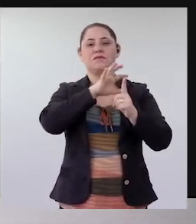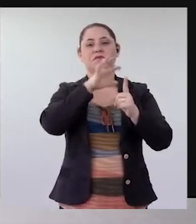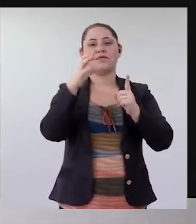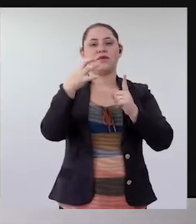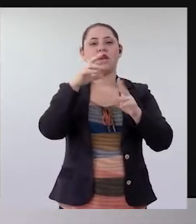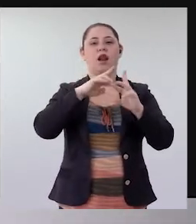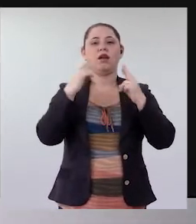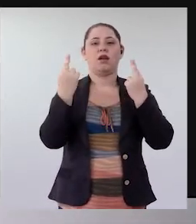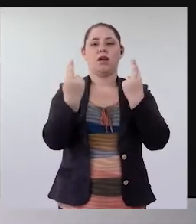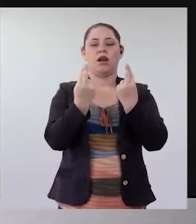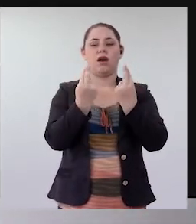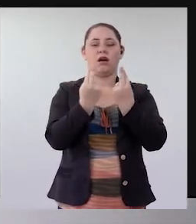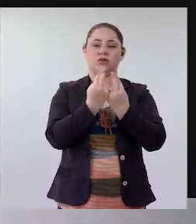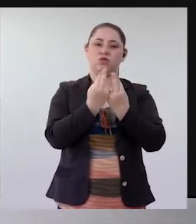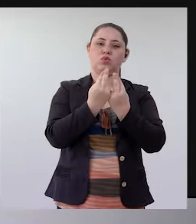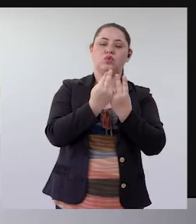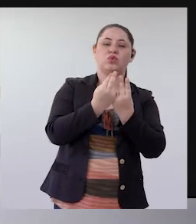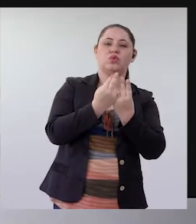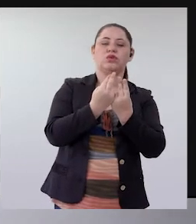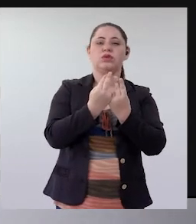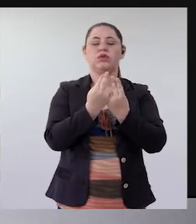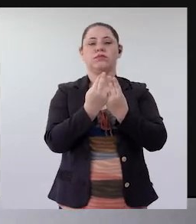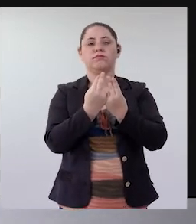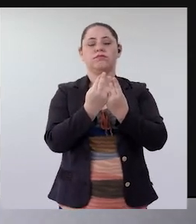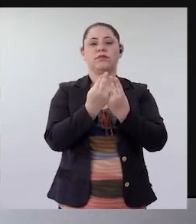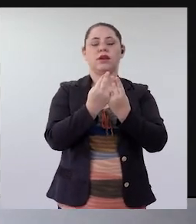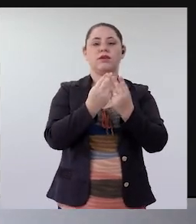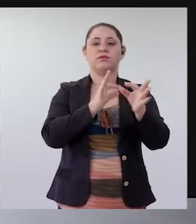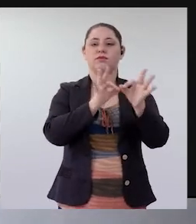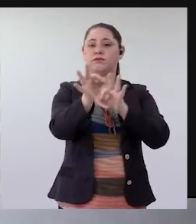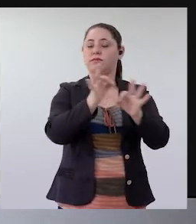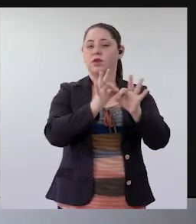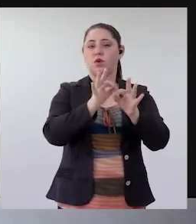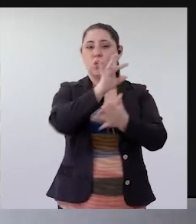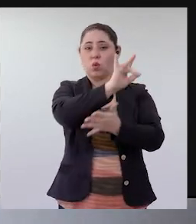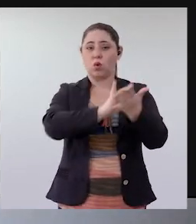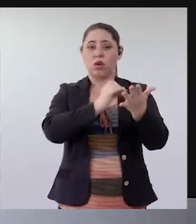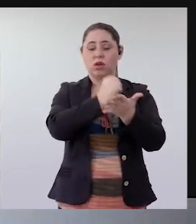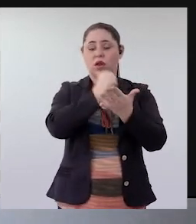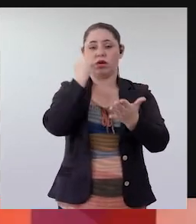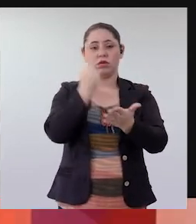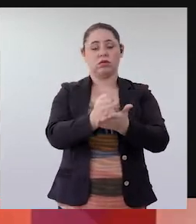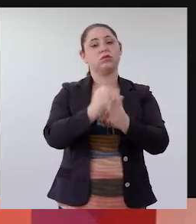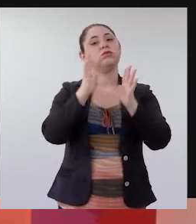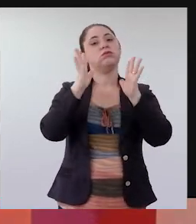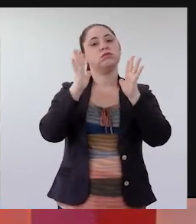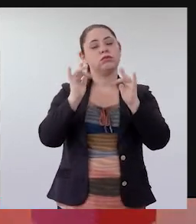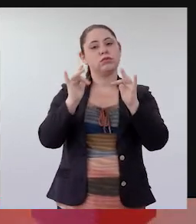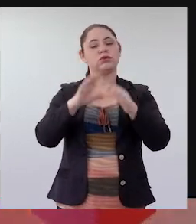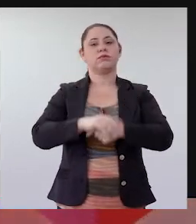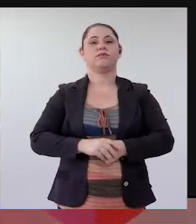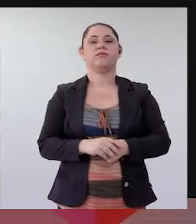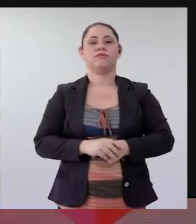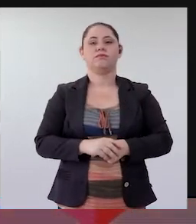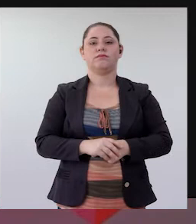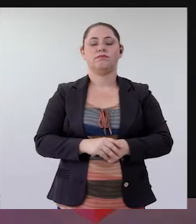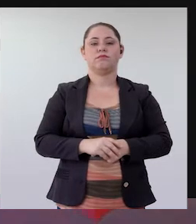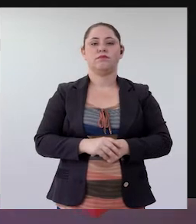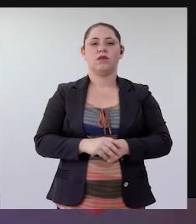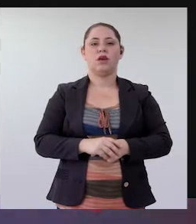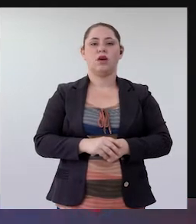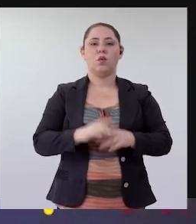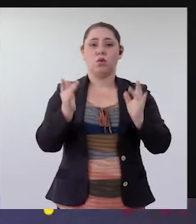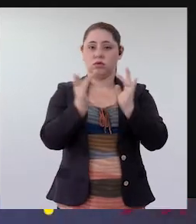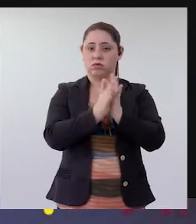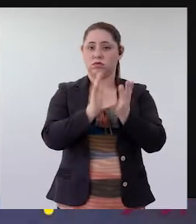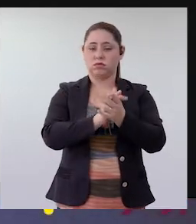organização a esse relacionamento, celebrando os chamados contratos de namoro. Então, todos esses são instrumentos, né, que os cartórios brasileiros, no